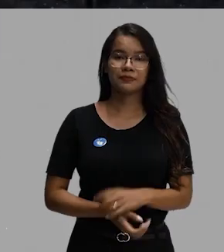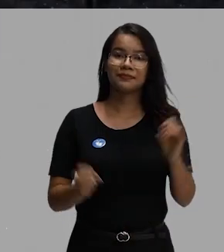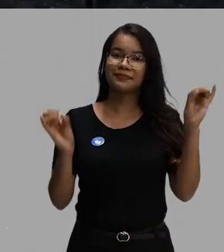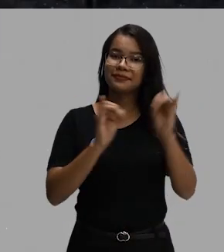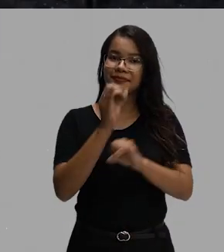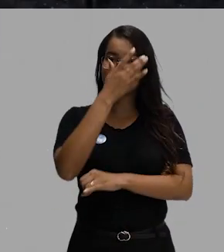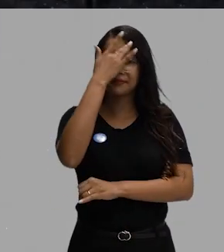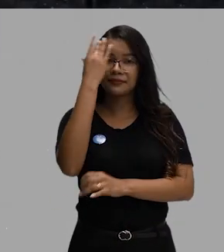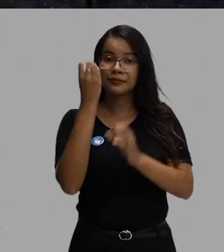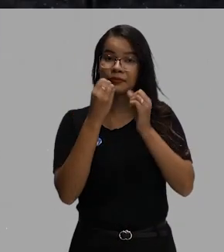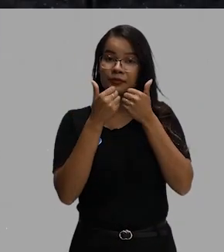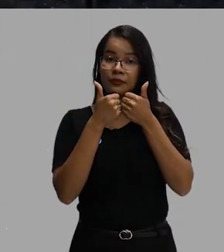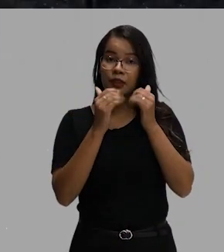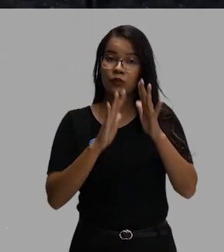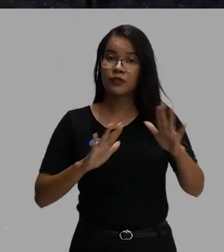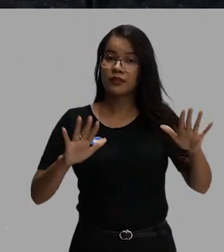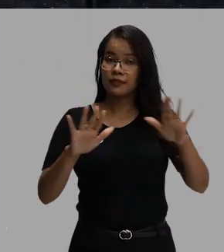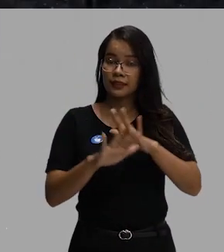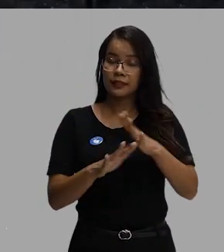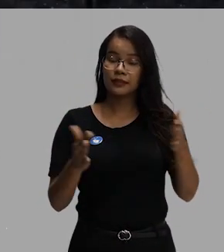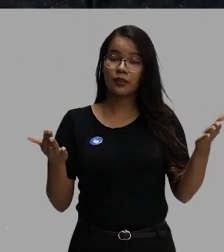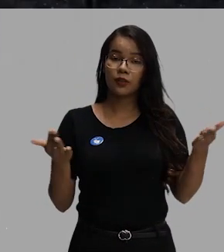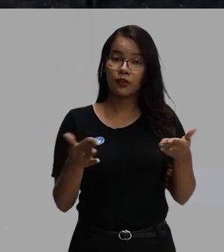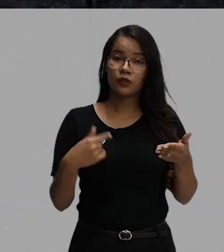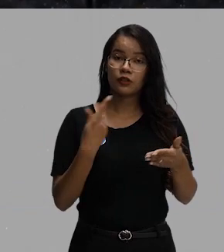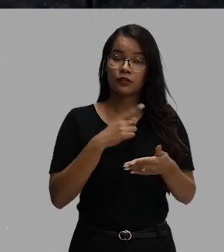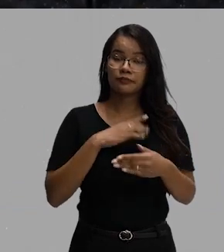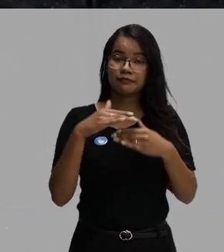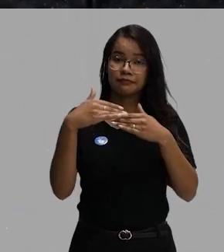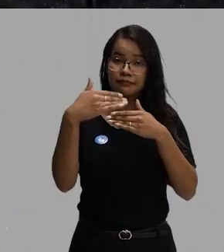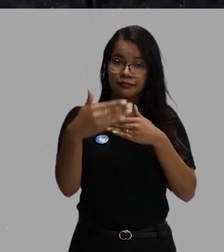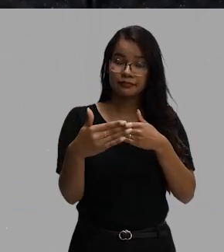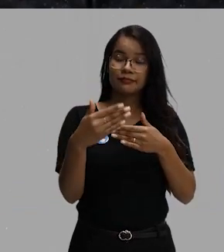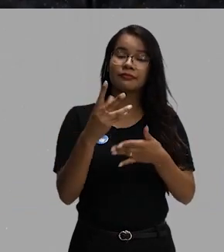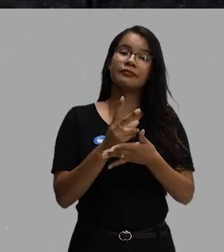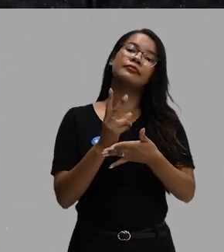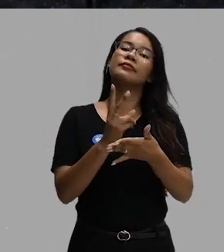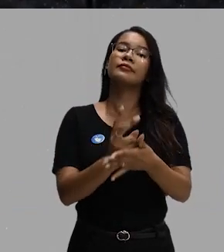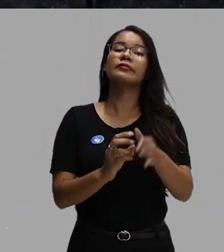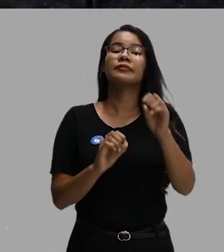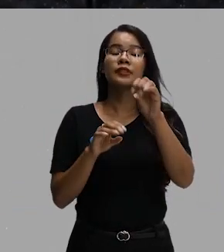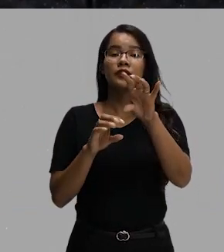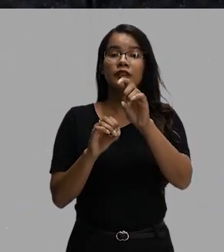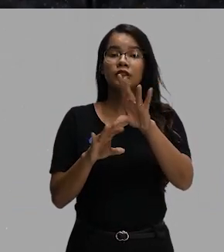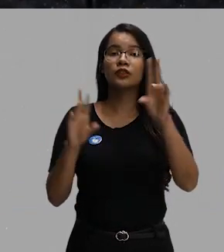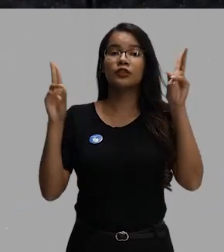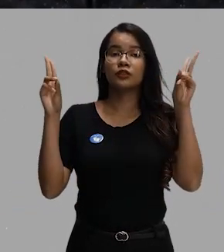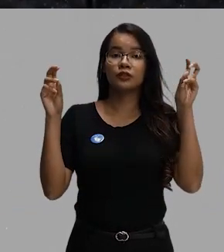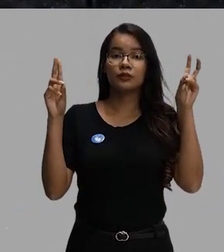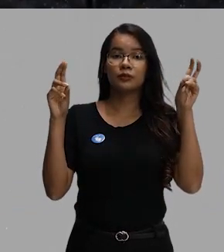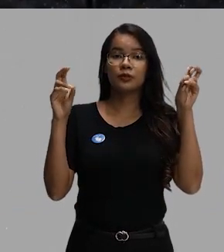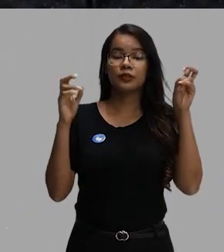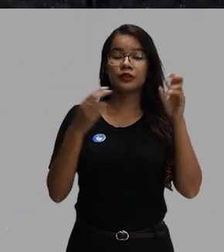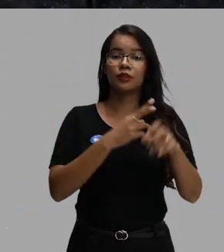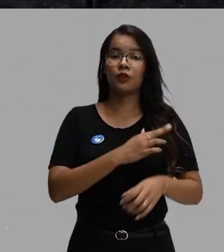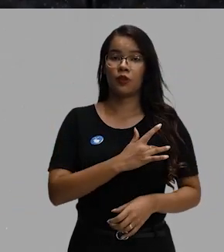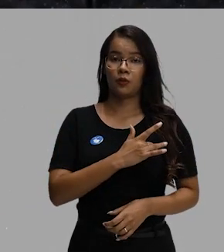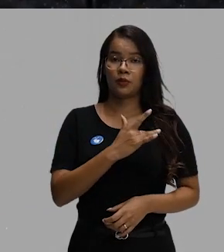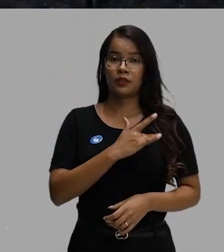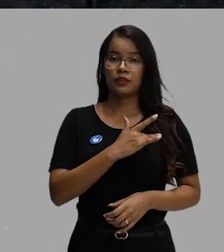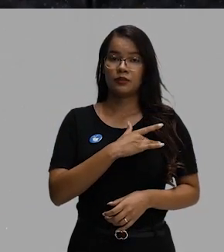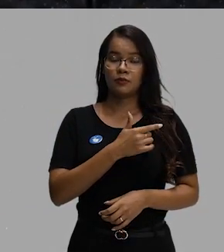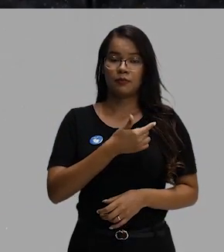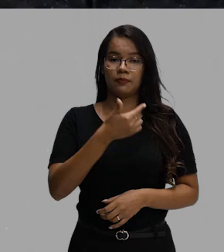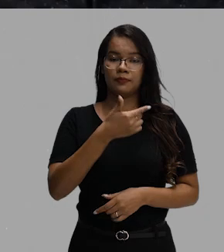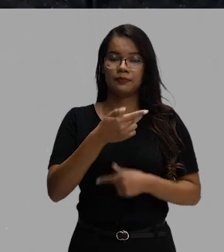Oi, chuchus, tudo bem com vocês? Vamos dar sequência à nossa aula de romantismo, segunda geração,